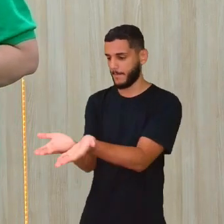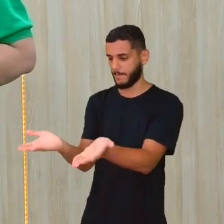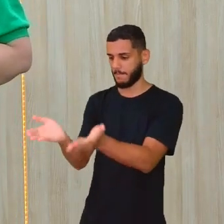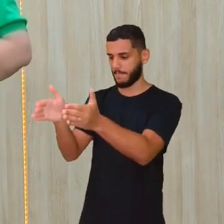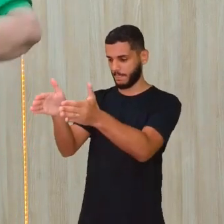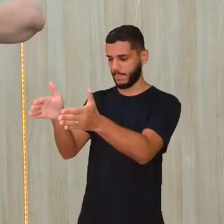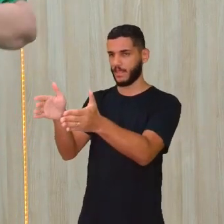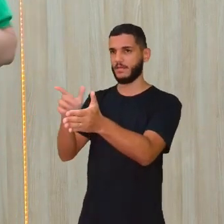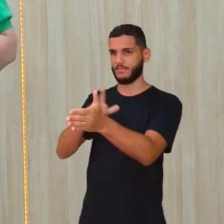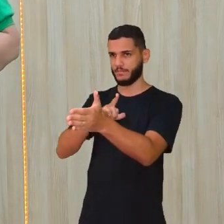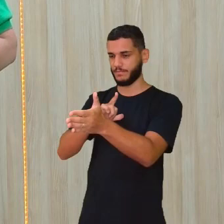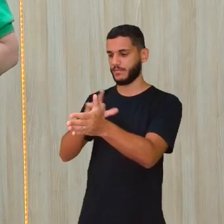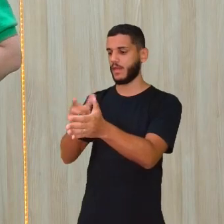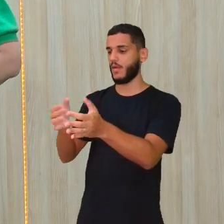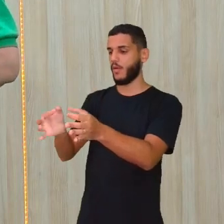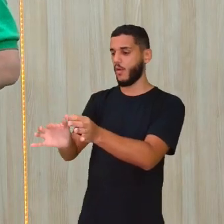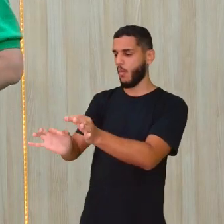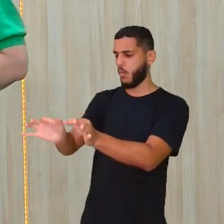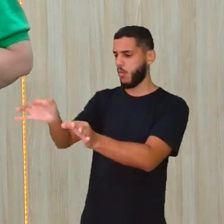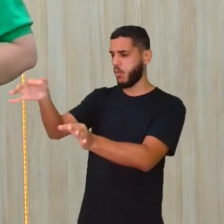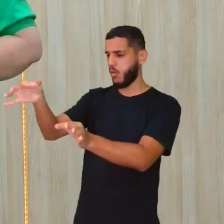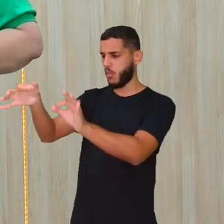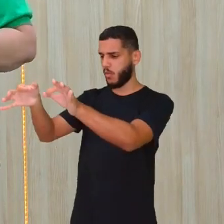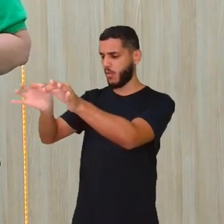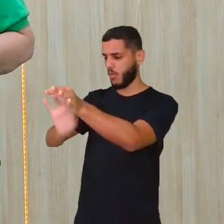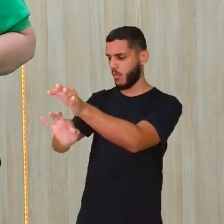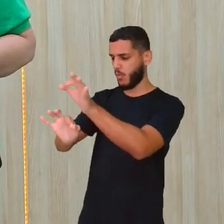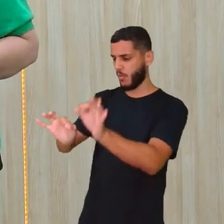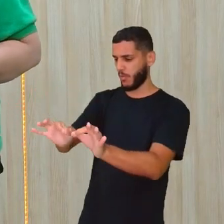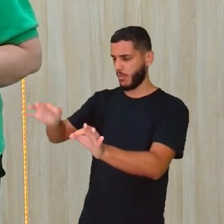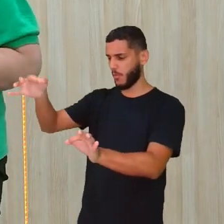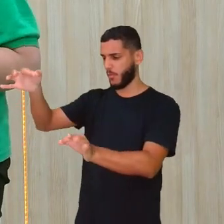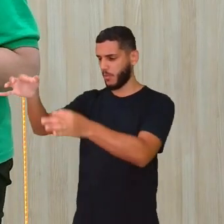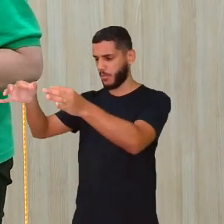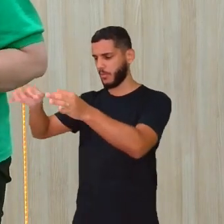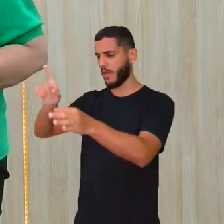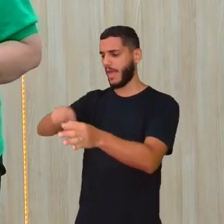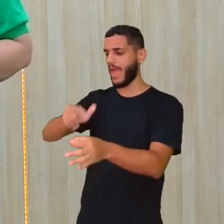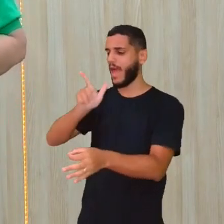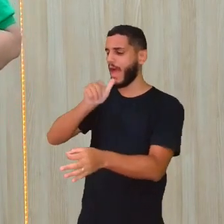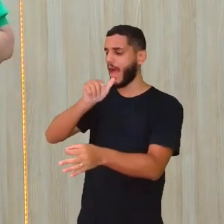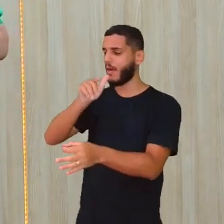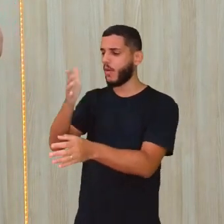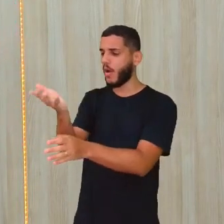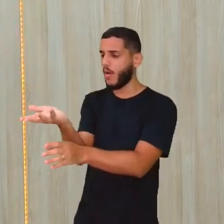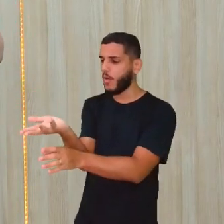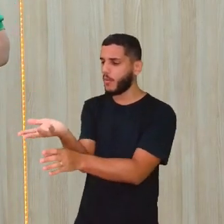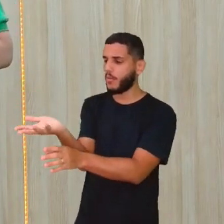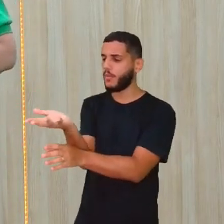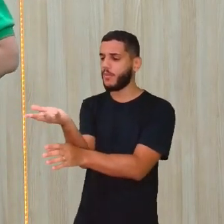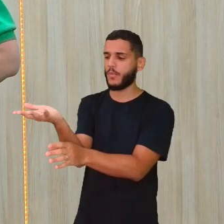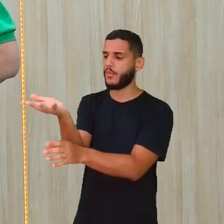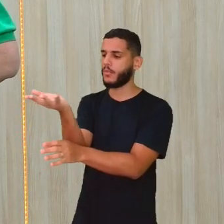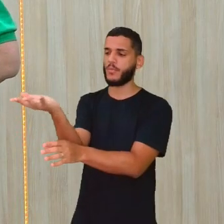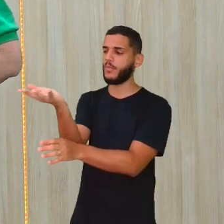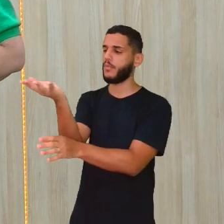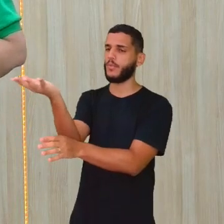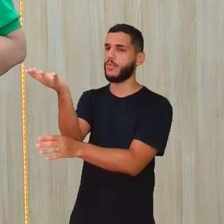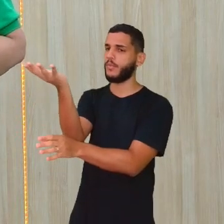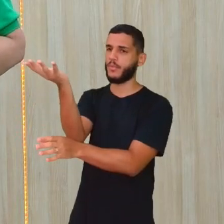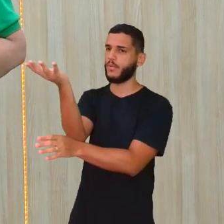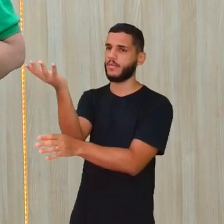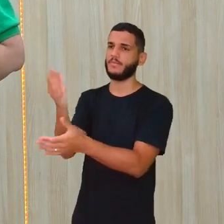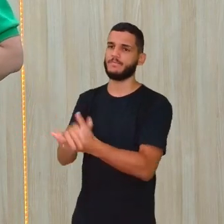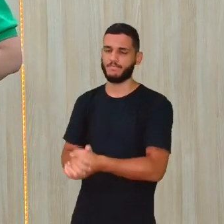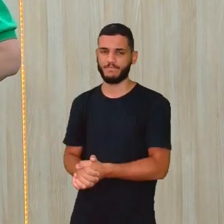a temperatura alta, a questão aí do vapor, né? A água aí no estado de vapor. Vejam